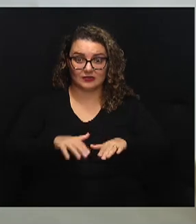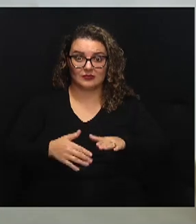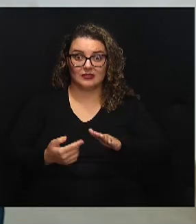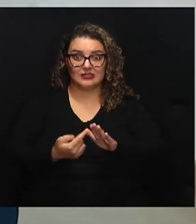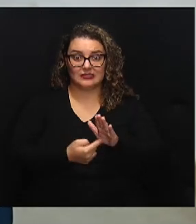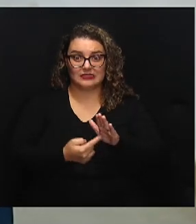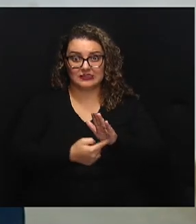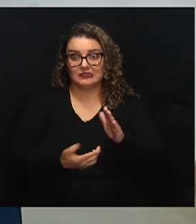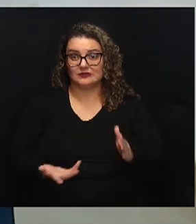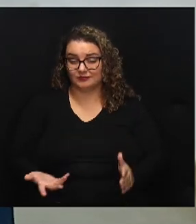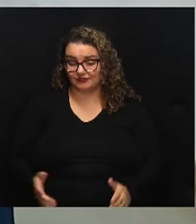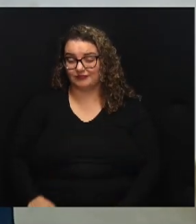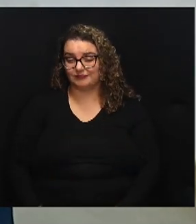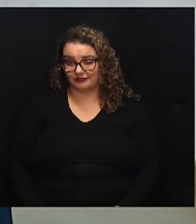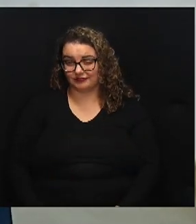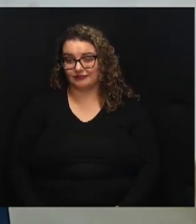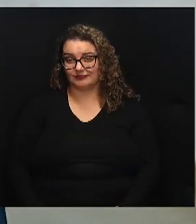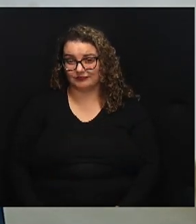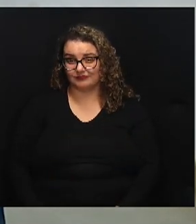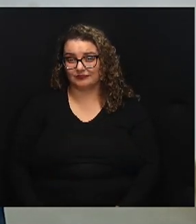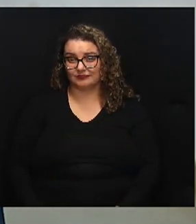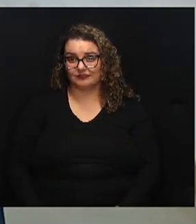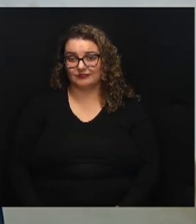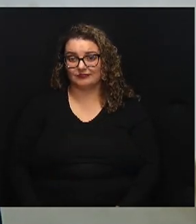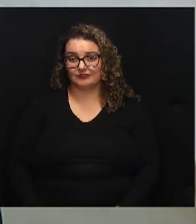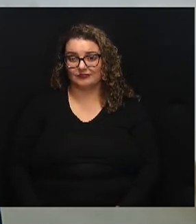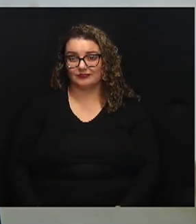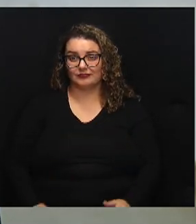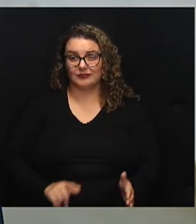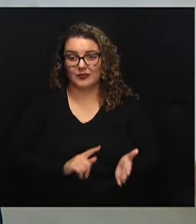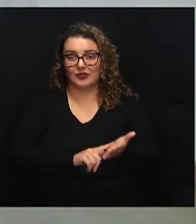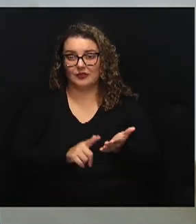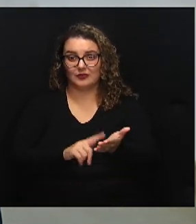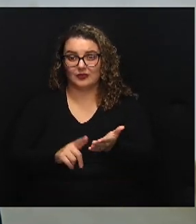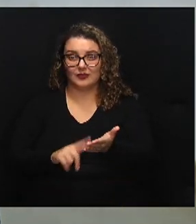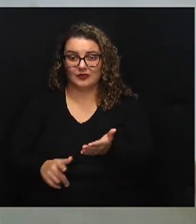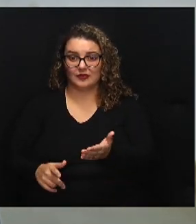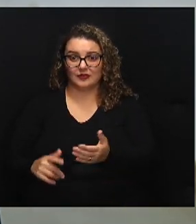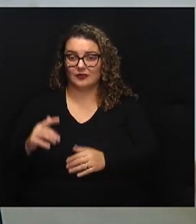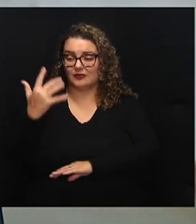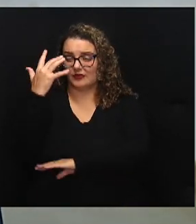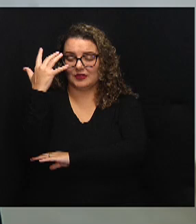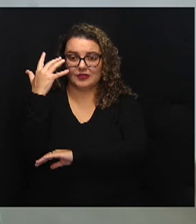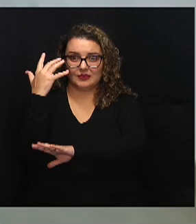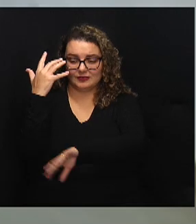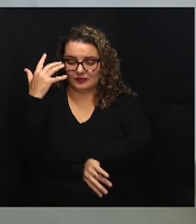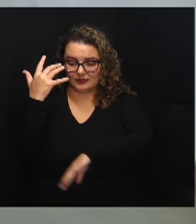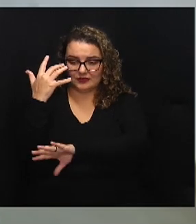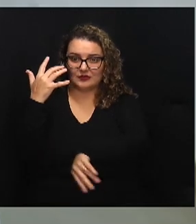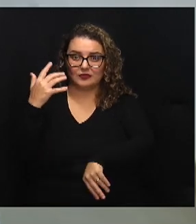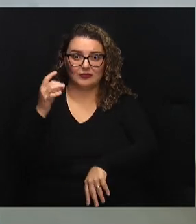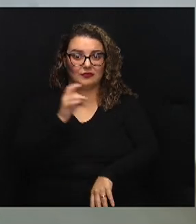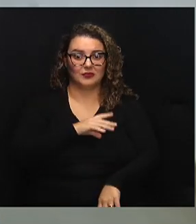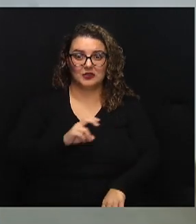vidro, limpava a cova dos pés de café com medo de